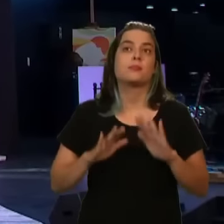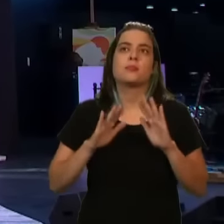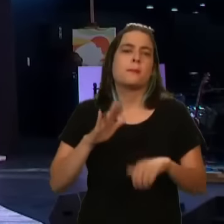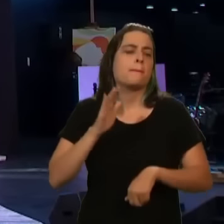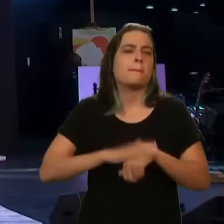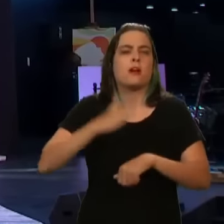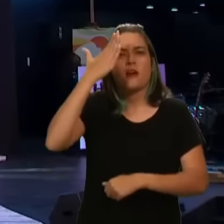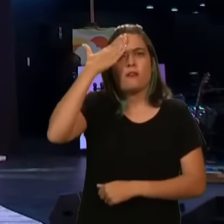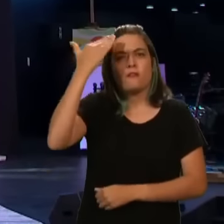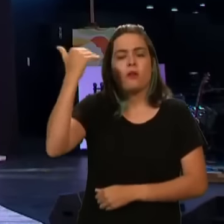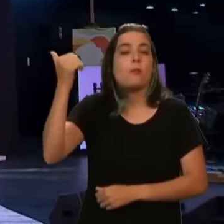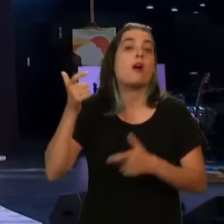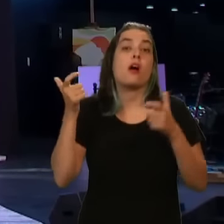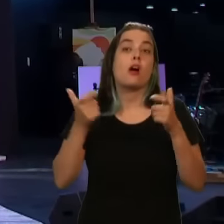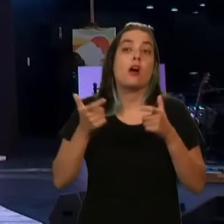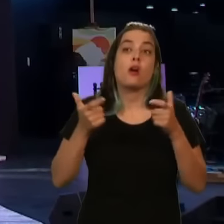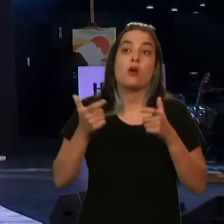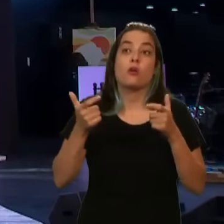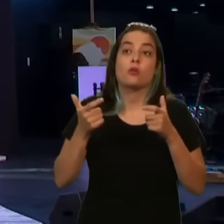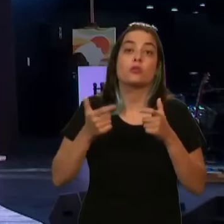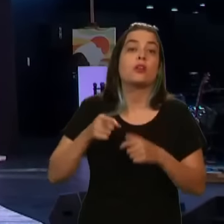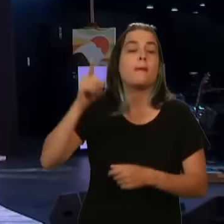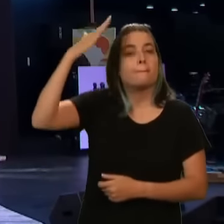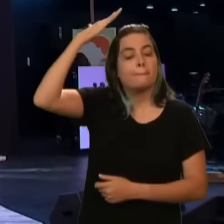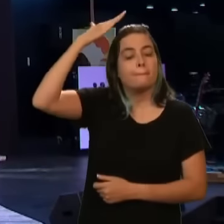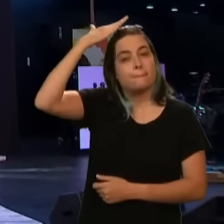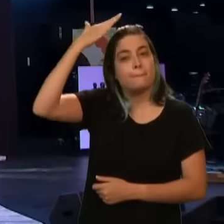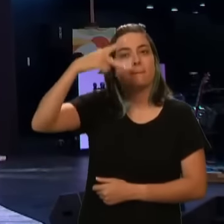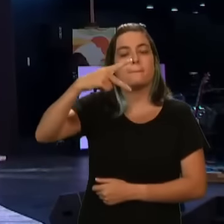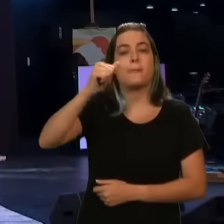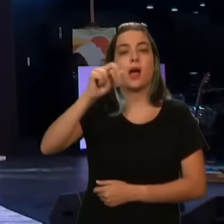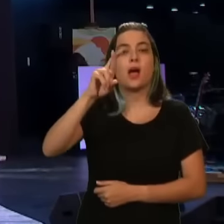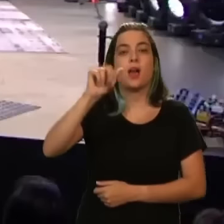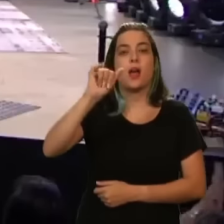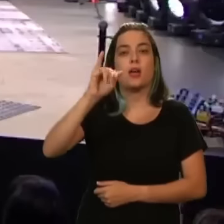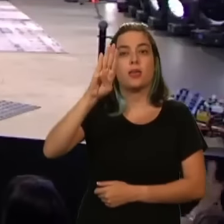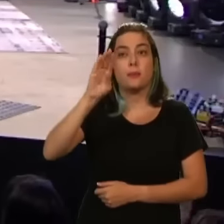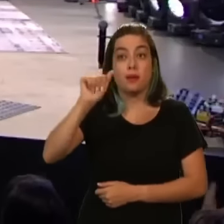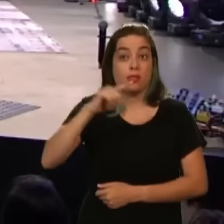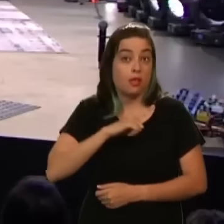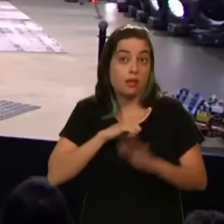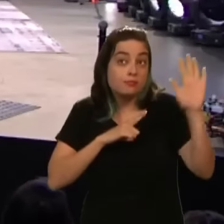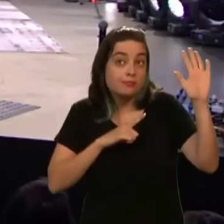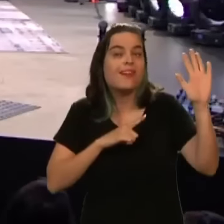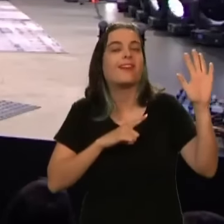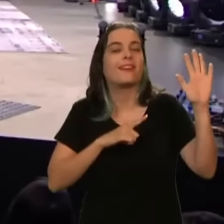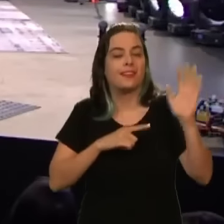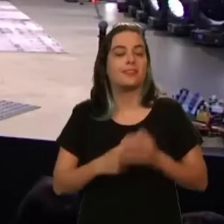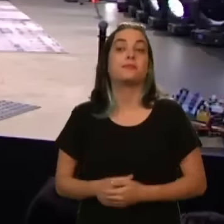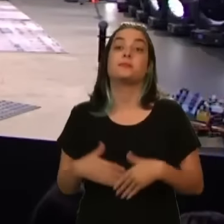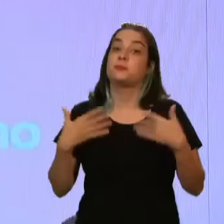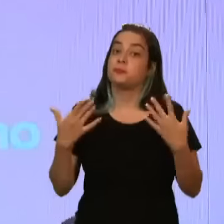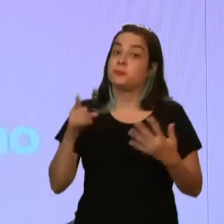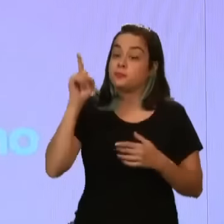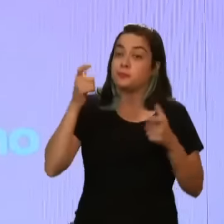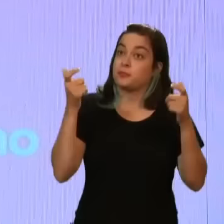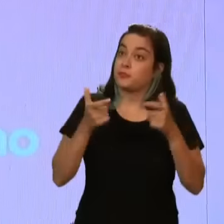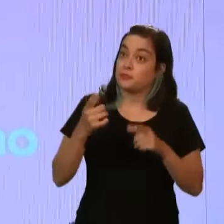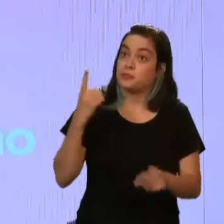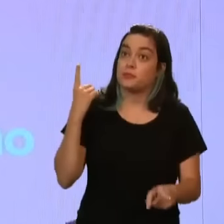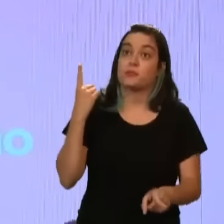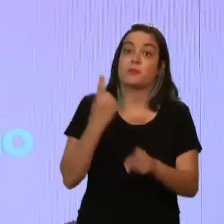mais famosas estão no norte da Paraíba. Tem mulher paraibana? E é nessa região que a